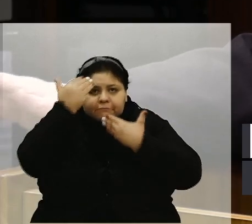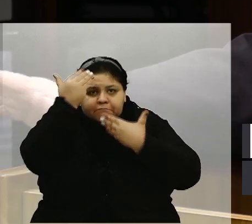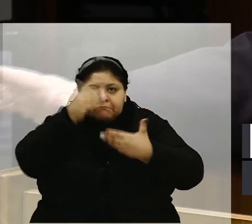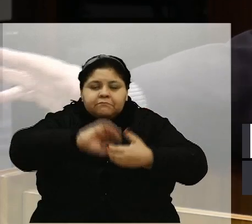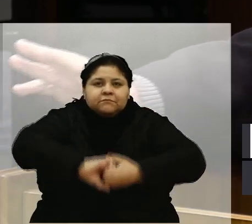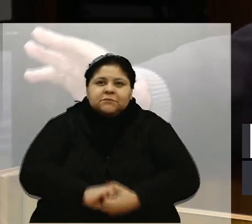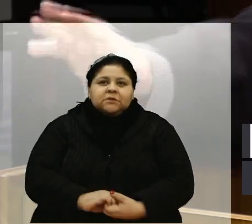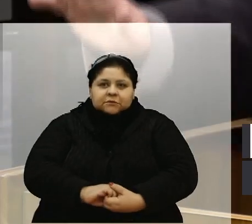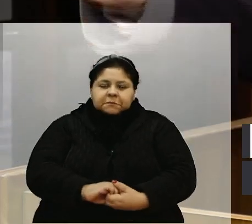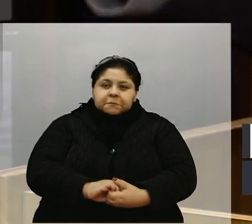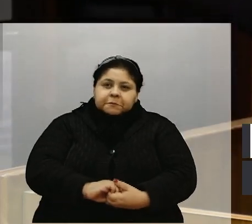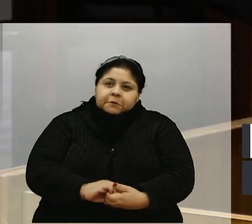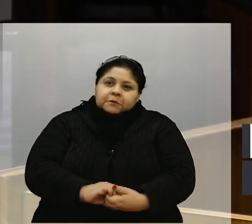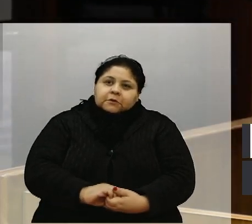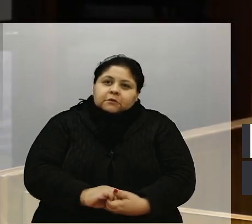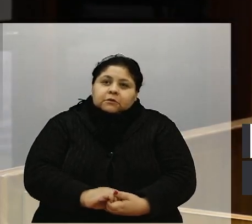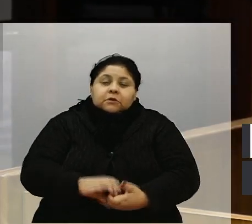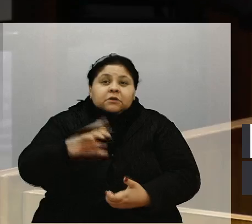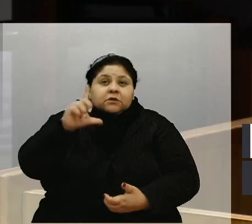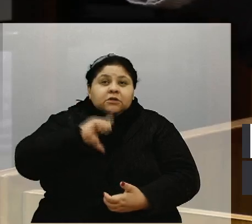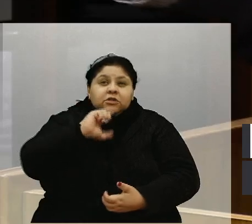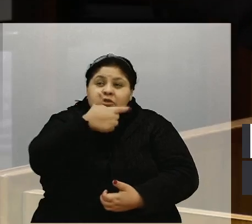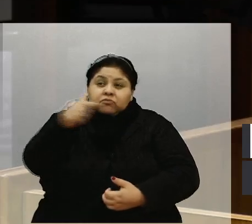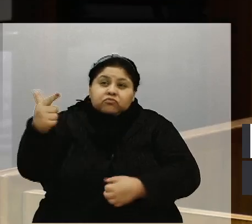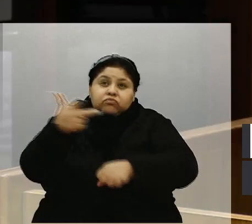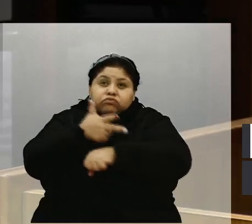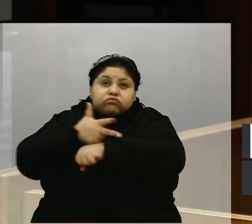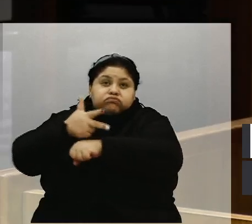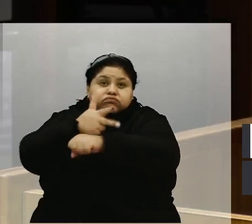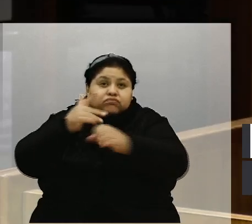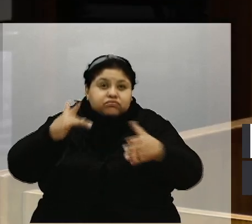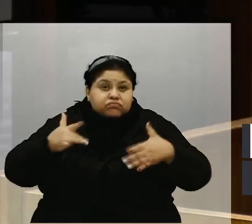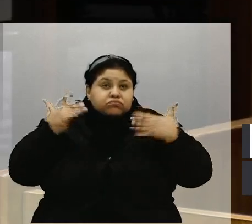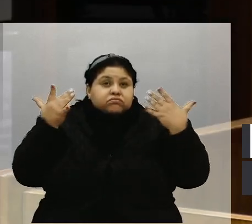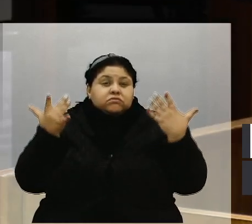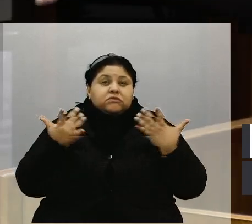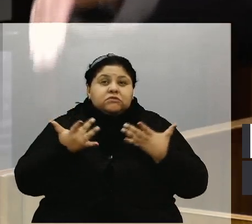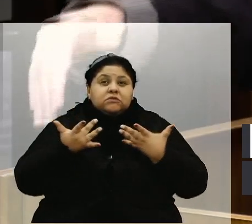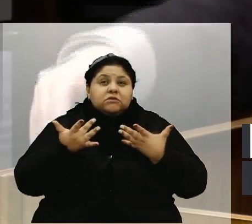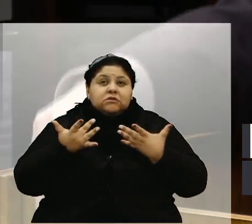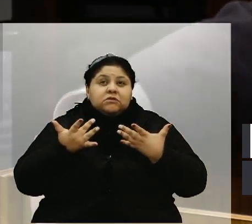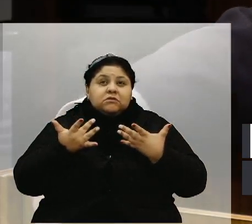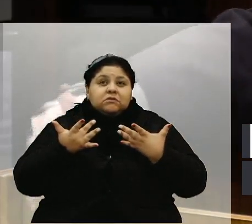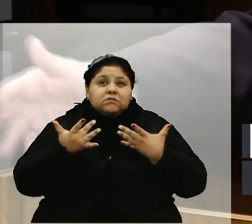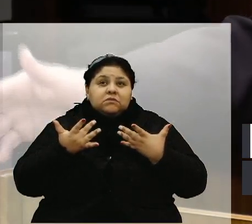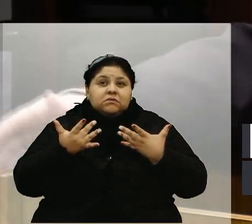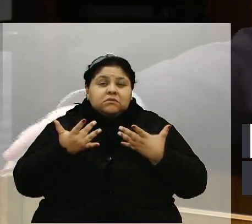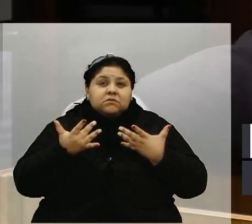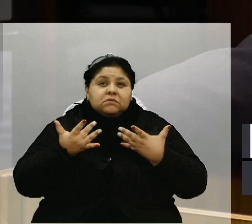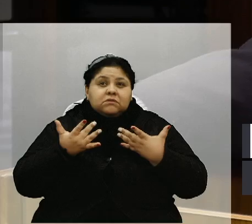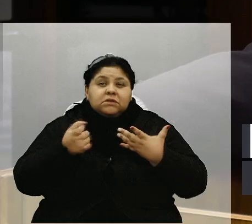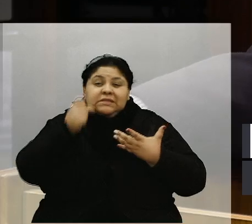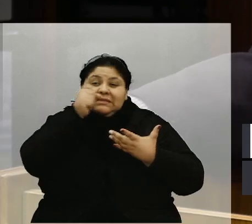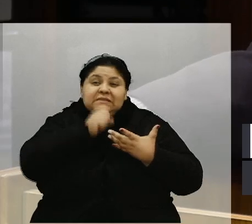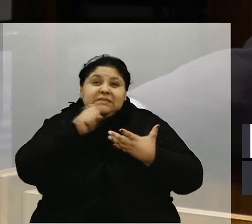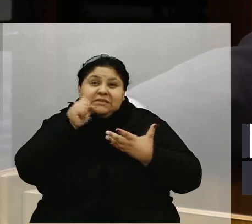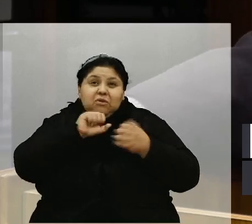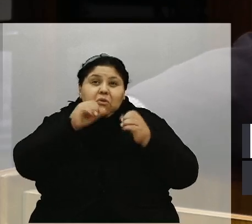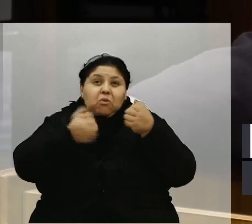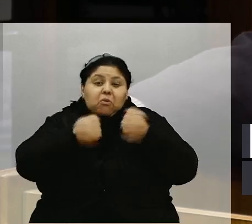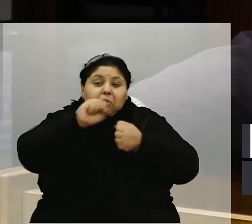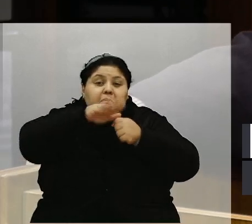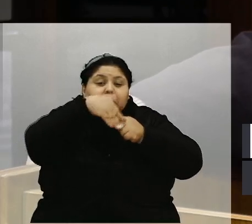Obrigado. Tem outros vídeos que são assustadores desse senhor que caiu com o carro no rio.